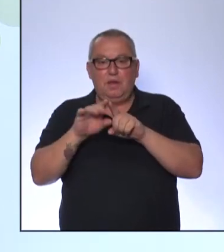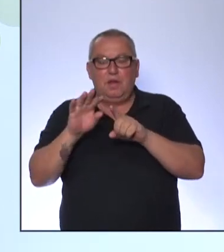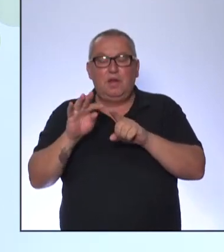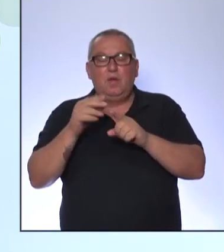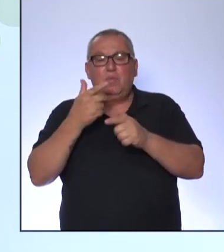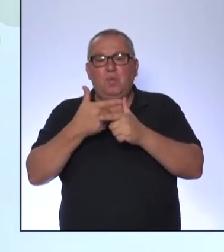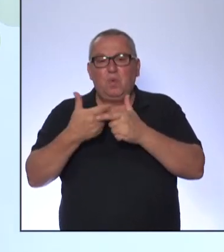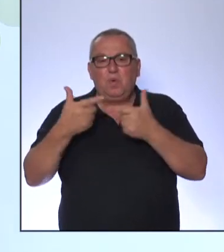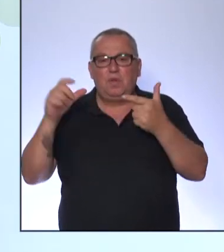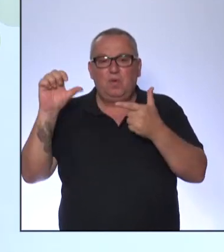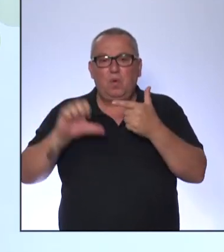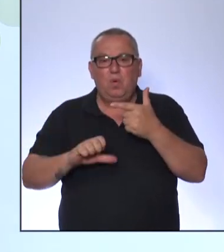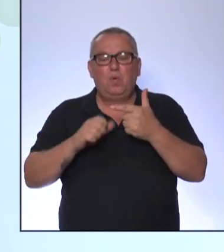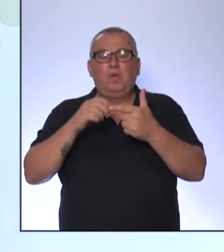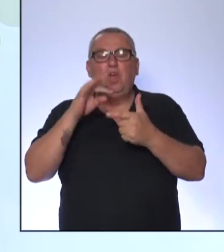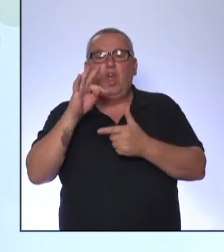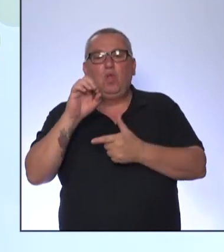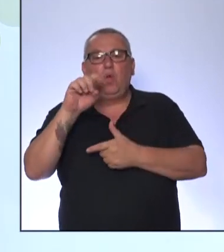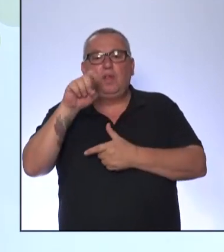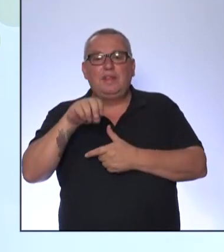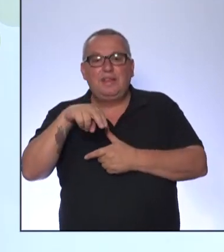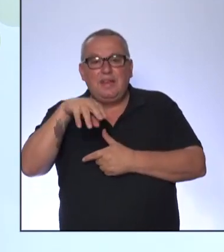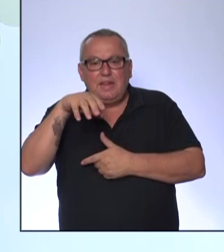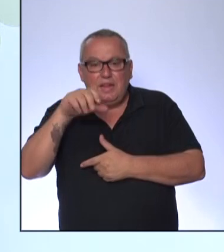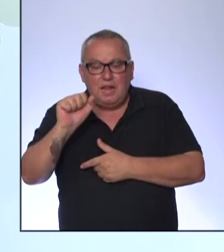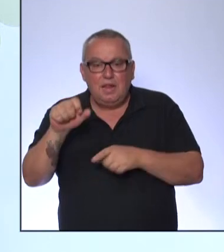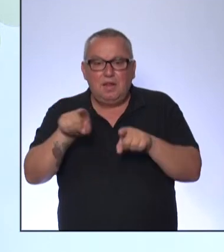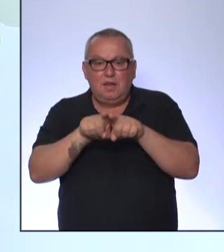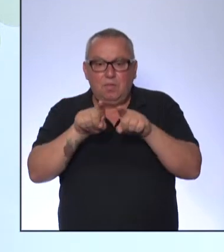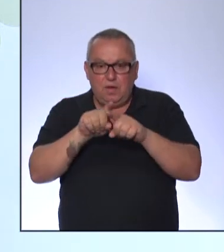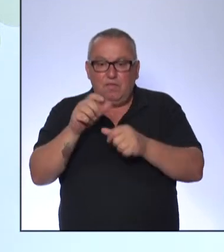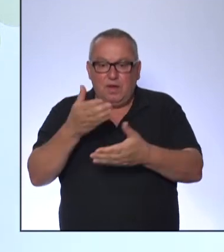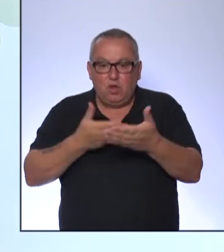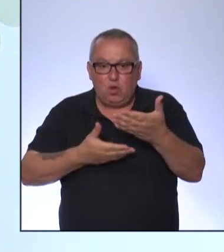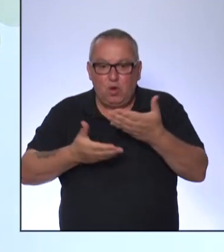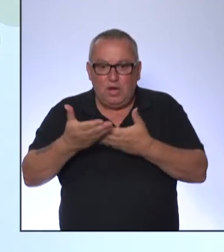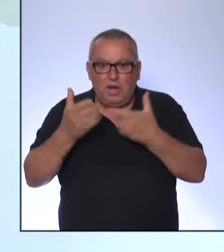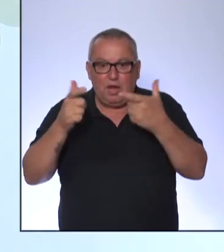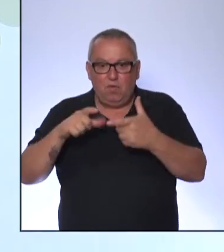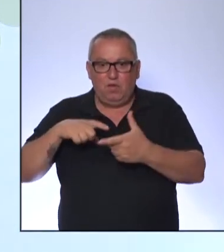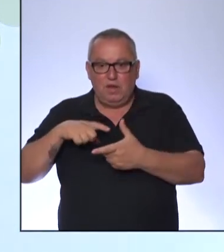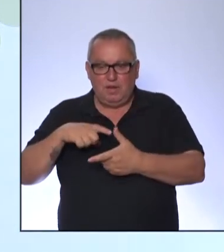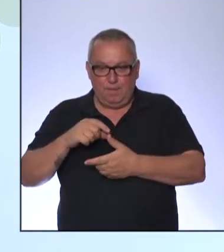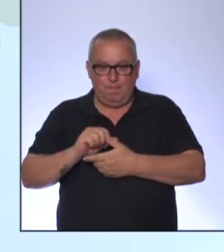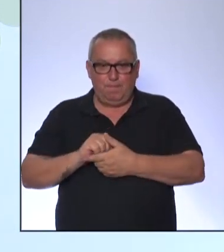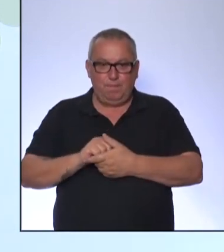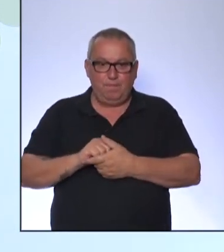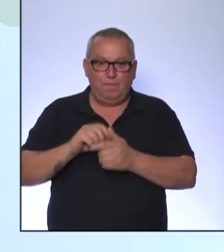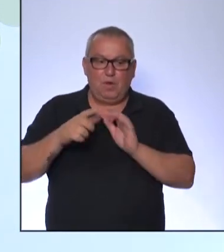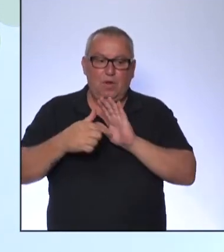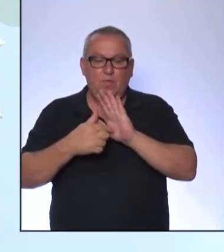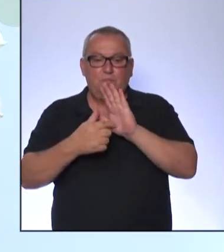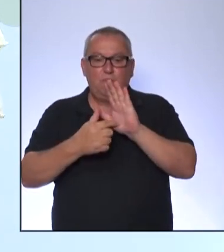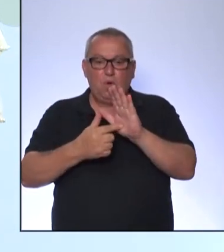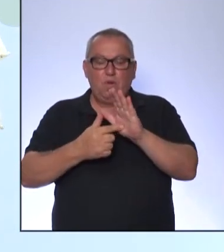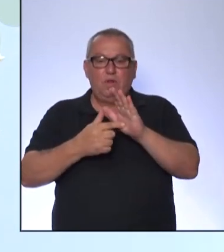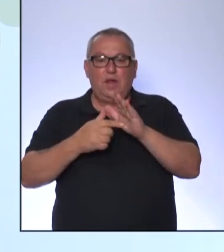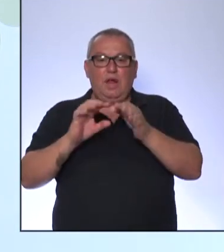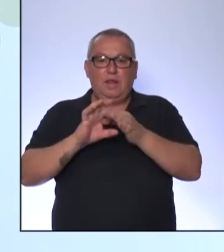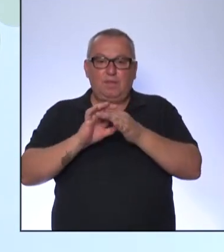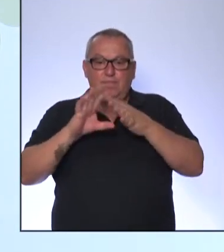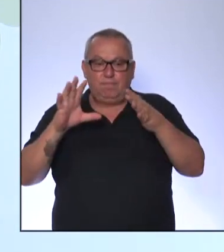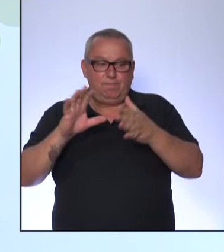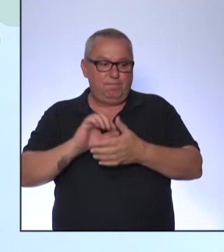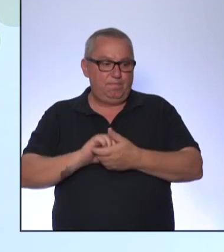quanto produtos dela. Então, ela vai precisar promover essa troca com o ambiente. Certo? Então, ela apresenta essa permeabilidade